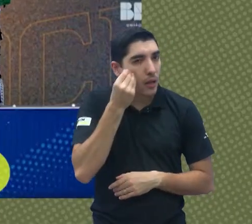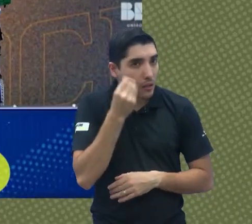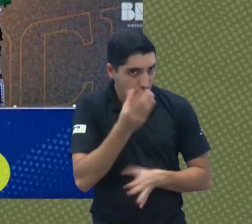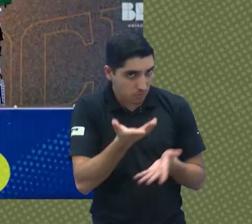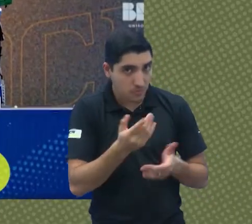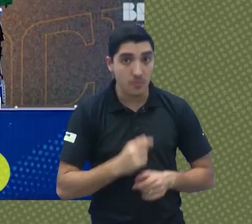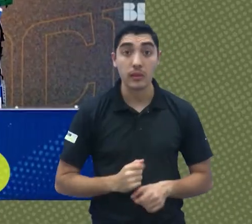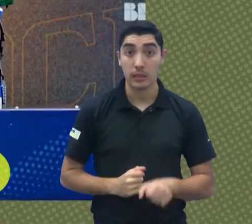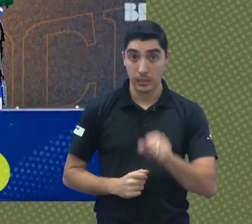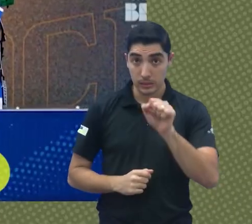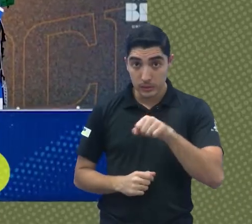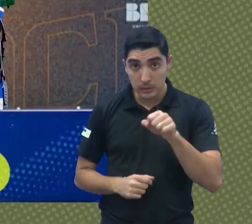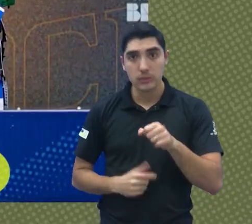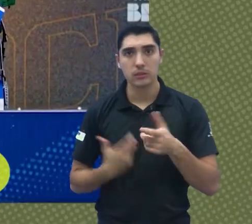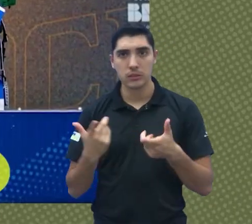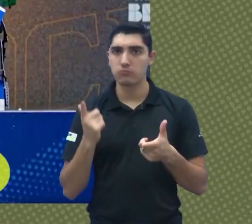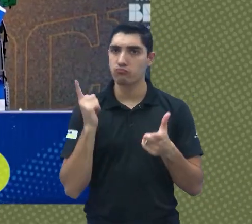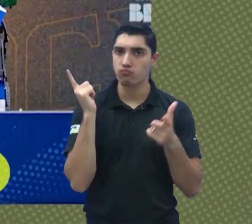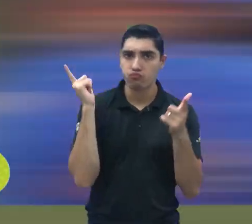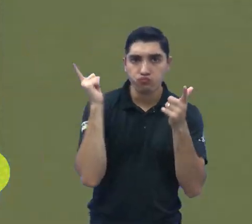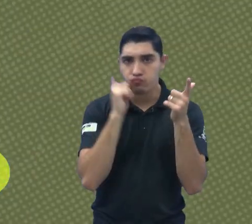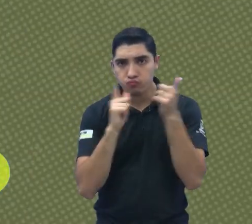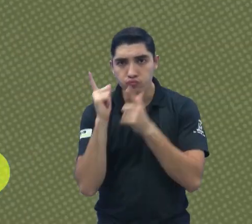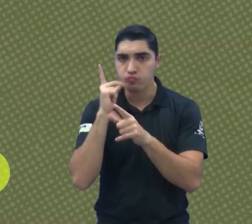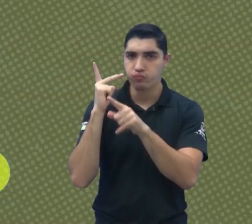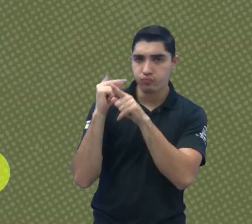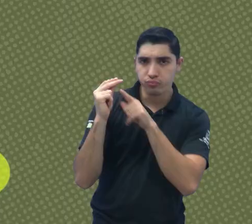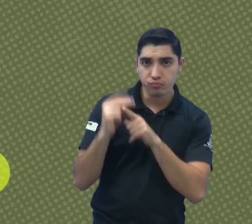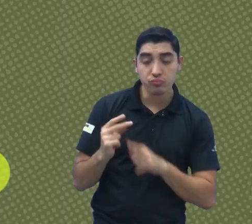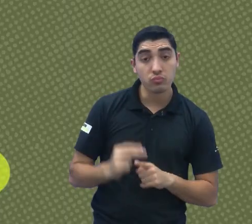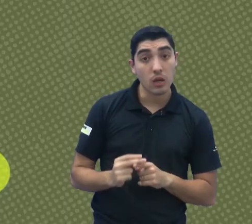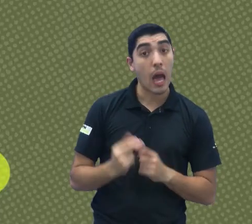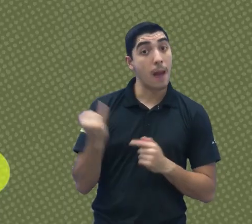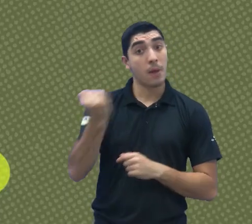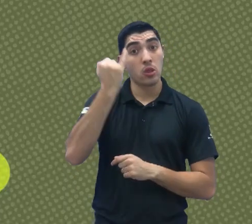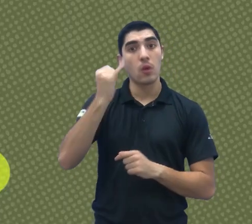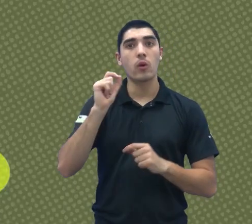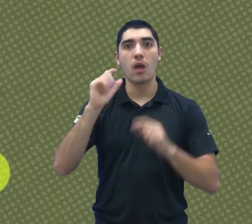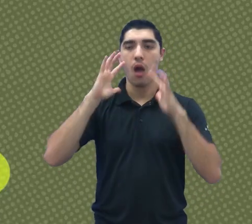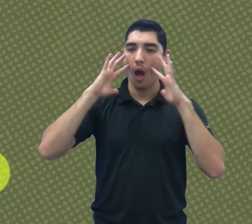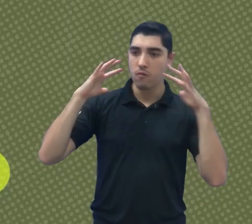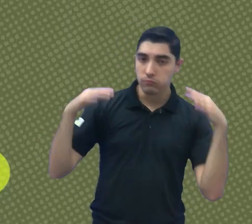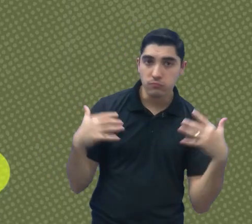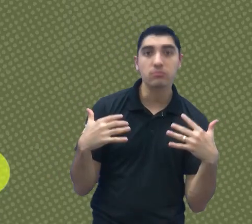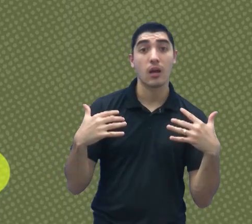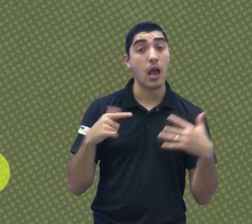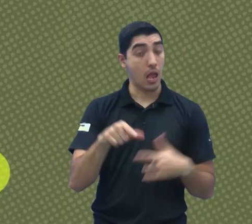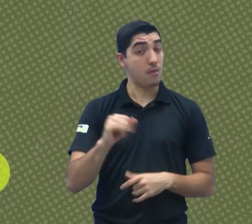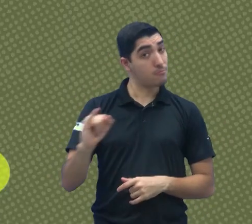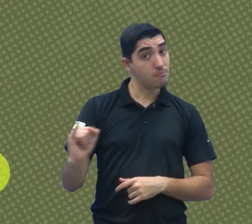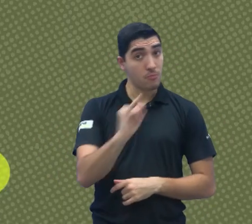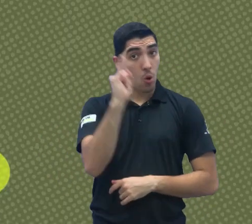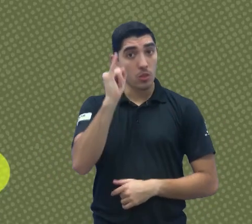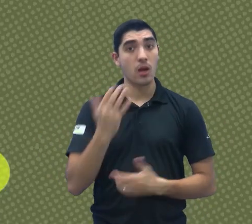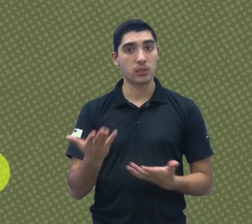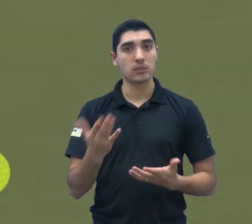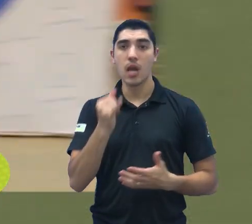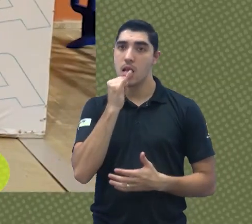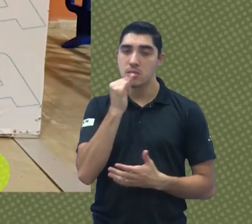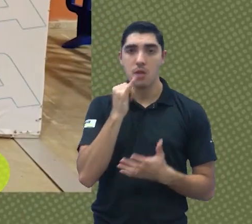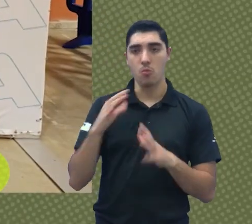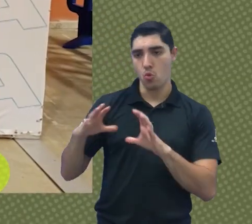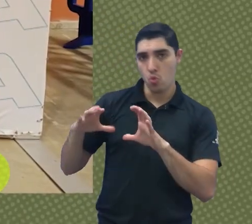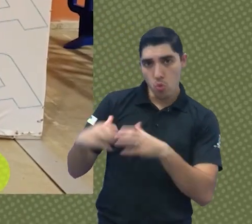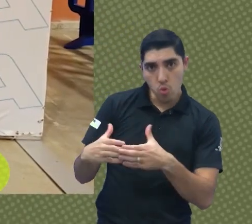os resultados e tudo que a gente pode fazer tendo visibilidade e desenvolvendo a modalidade é importante, né? Tanto os resultados da equipe quanto os resultados de